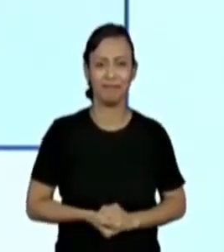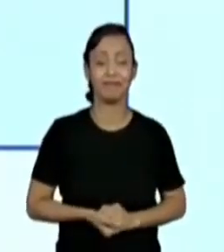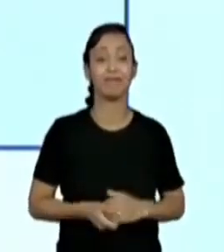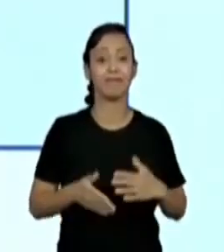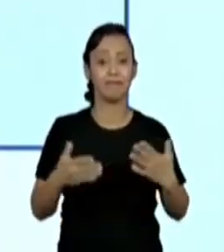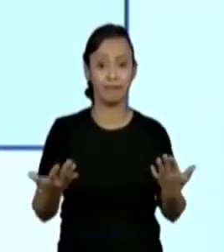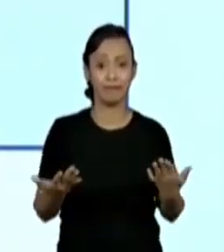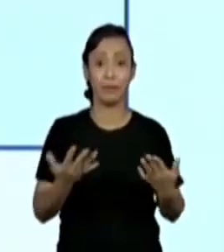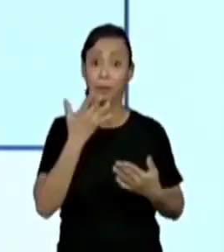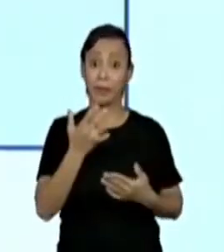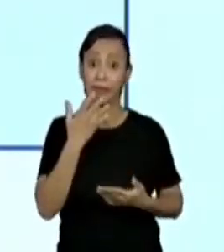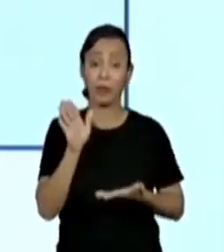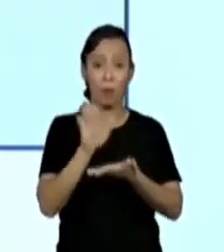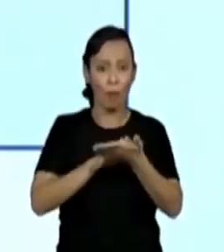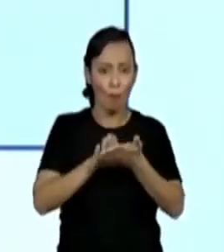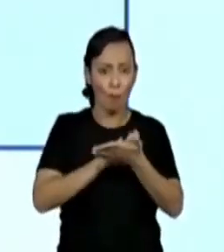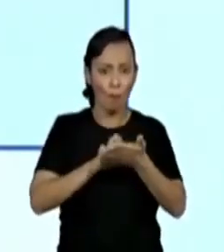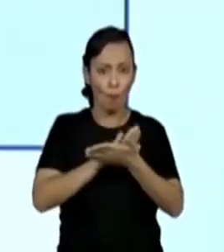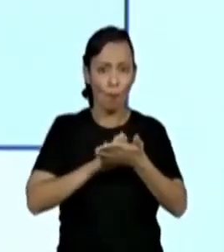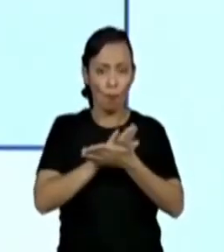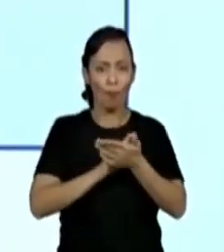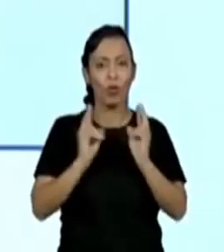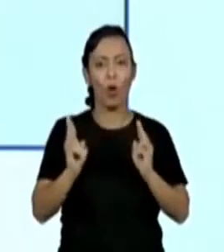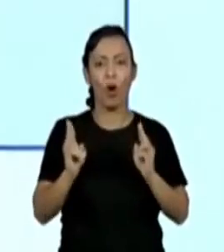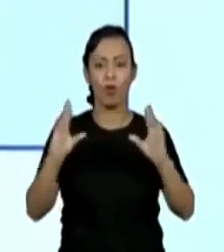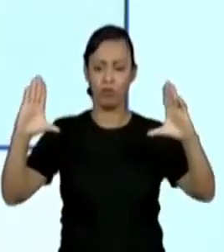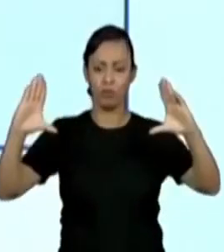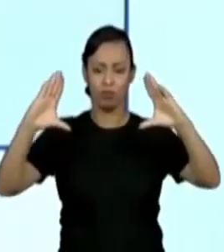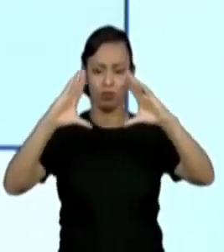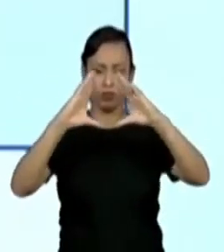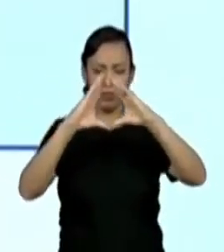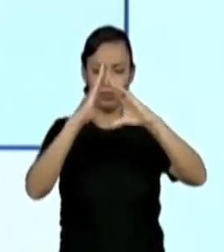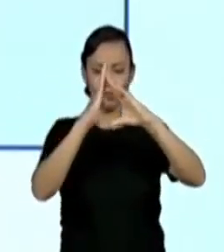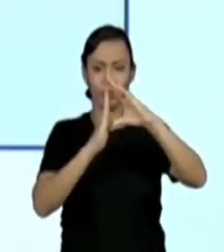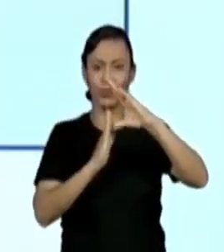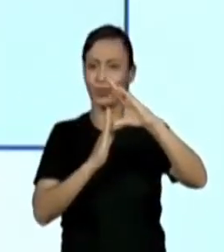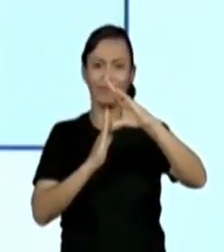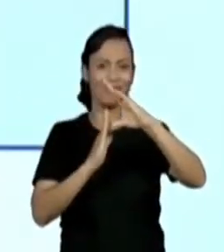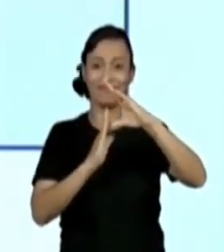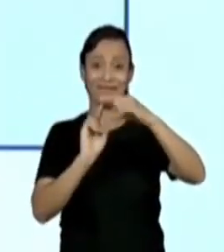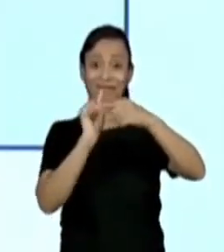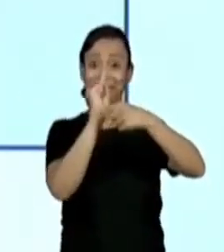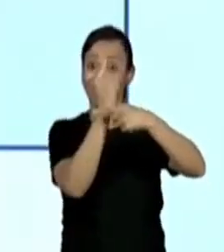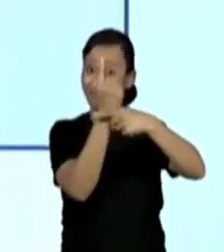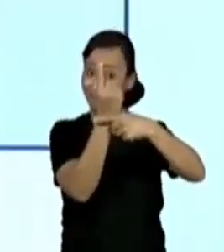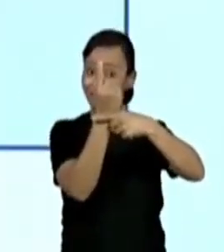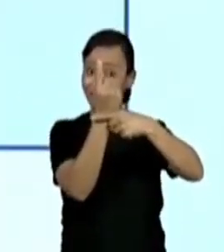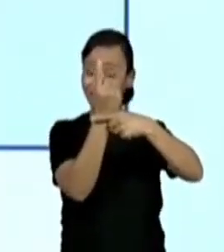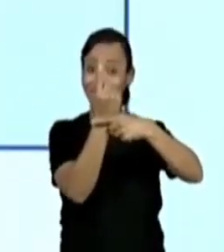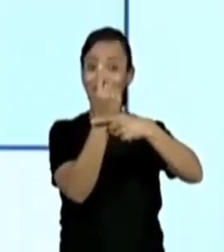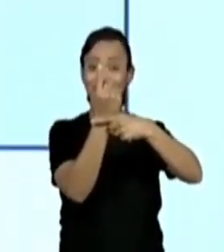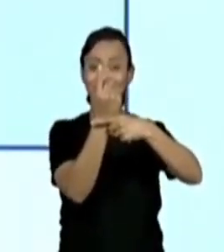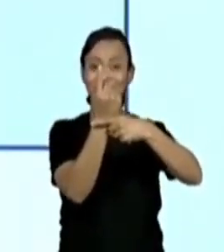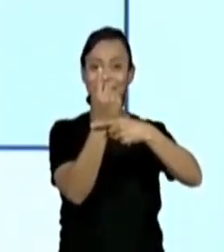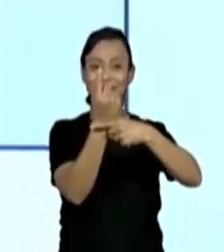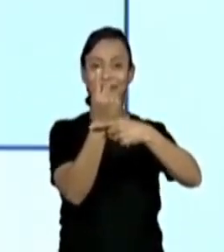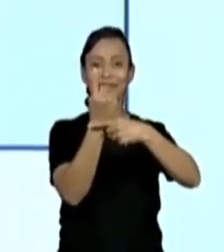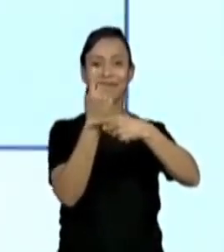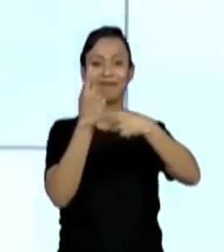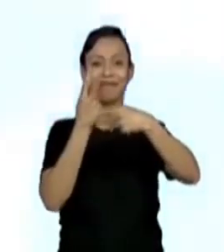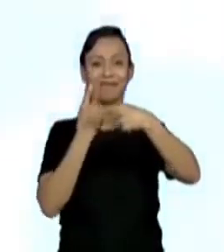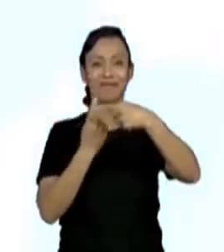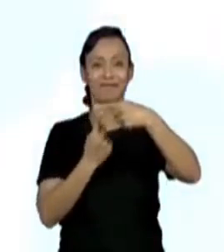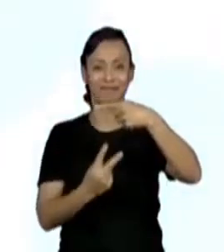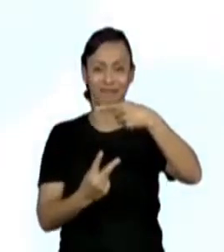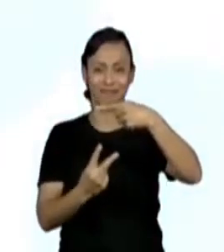então a parte não pintada é igual a parte pintada nesse caso 1 me e 1